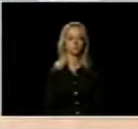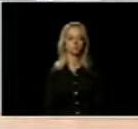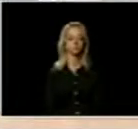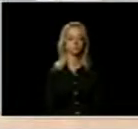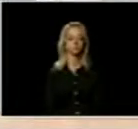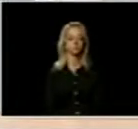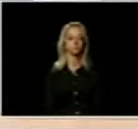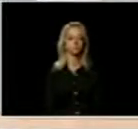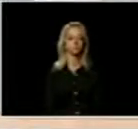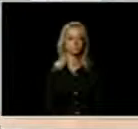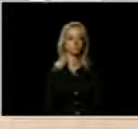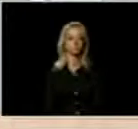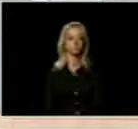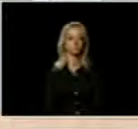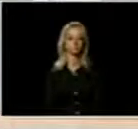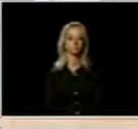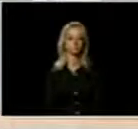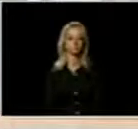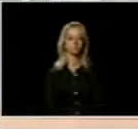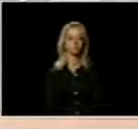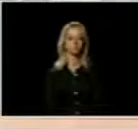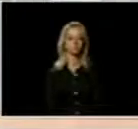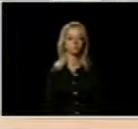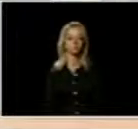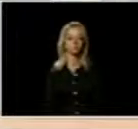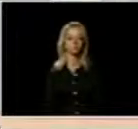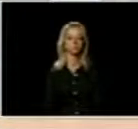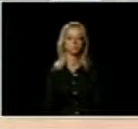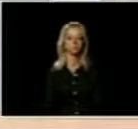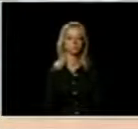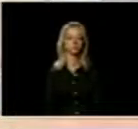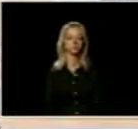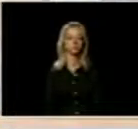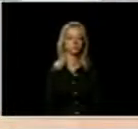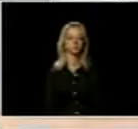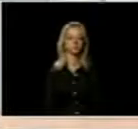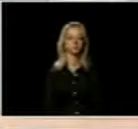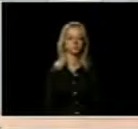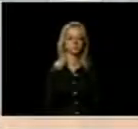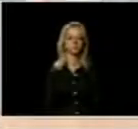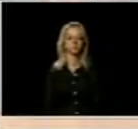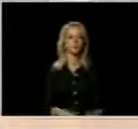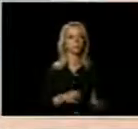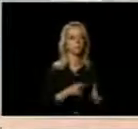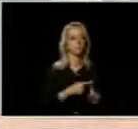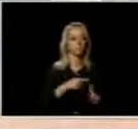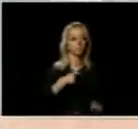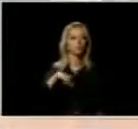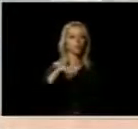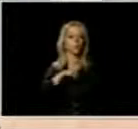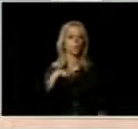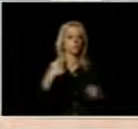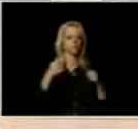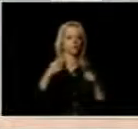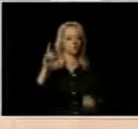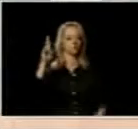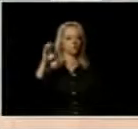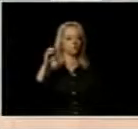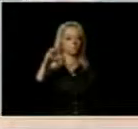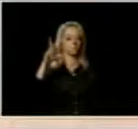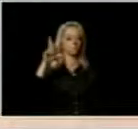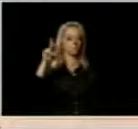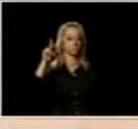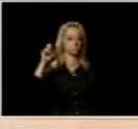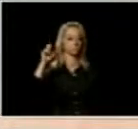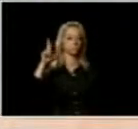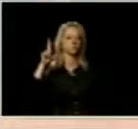Primeiro nós precisamos recuperar para depois valorizar e dar publicidade e marketing, porque senão nós corremos o risco de